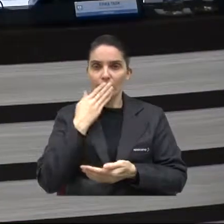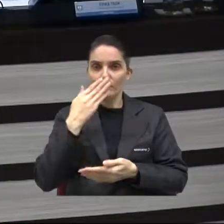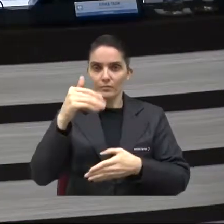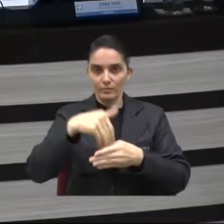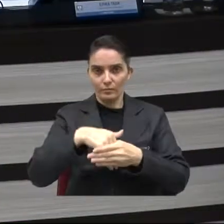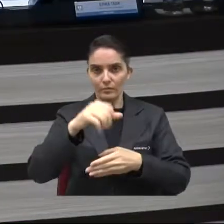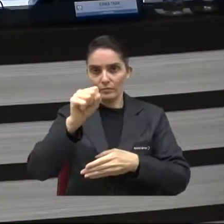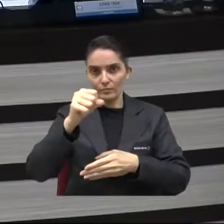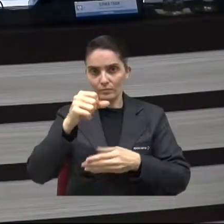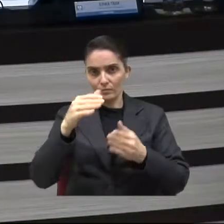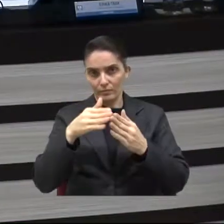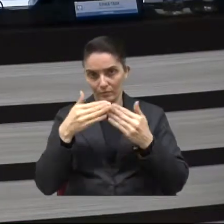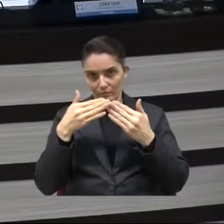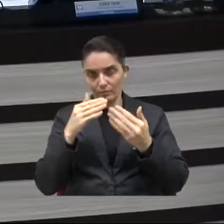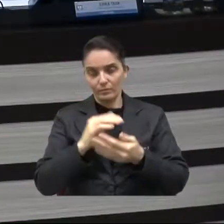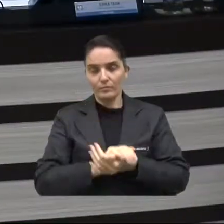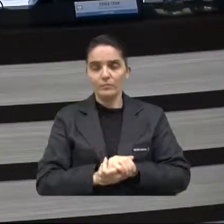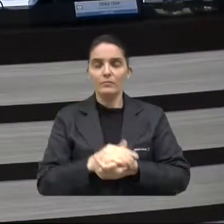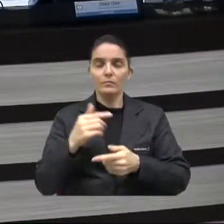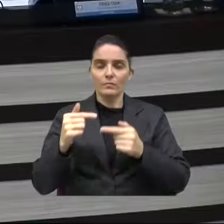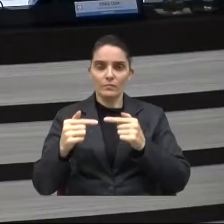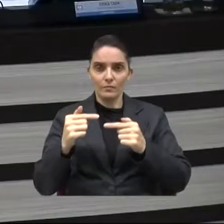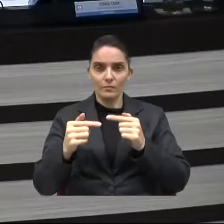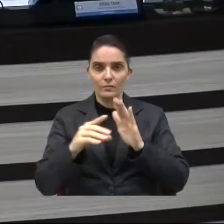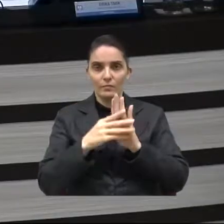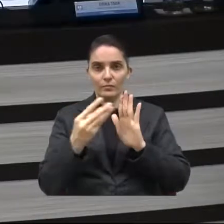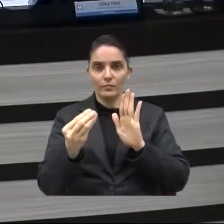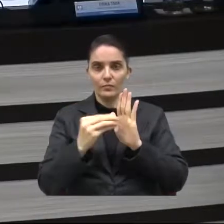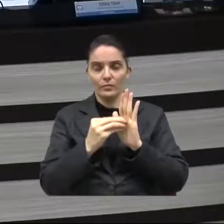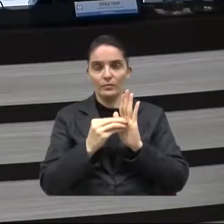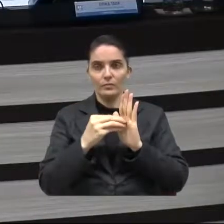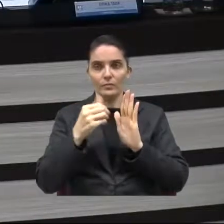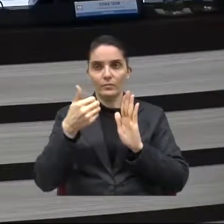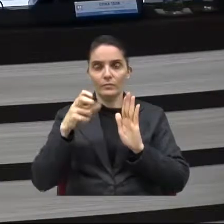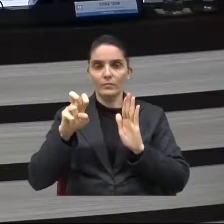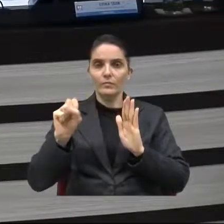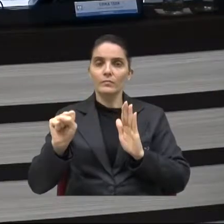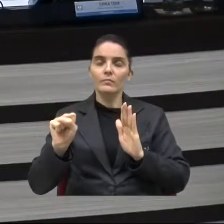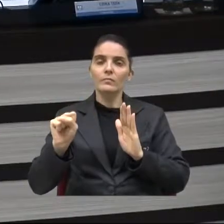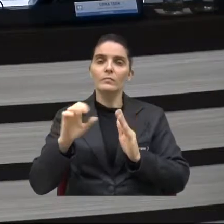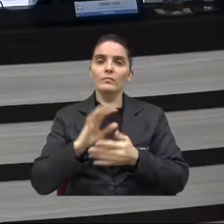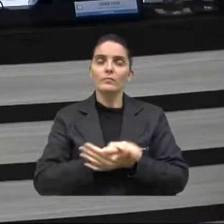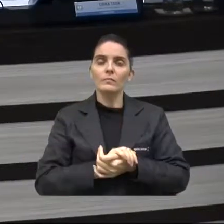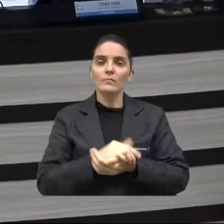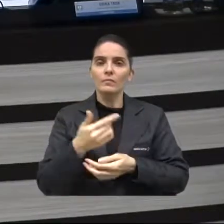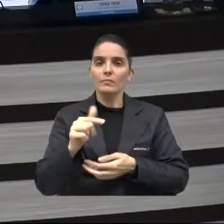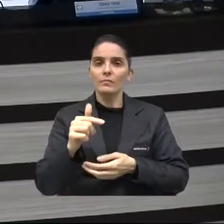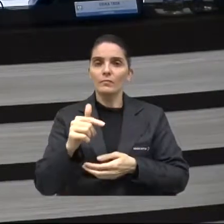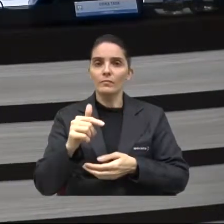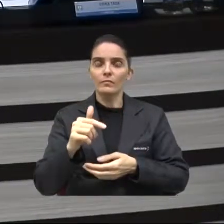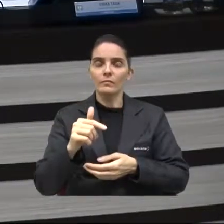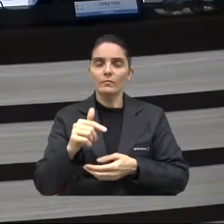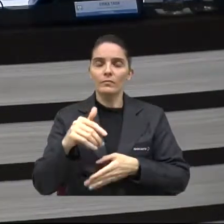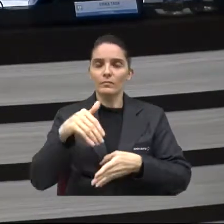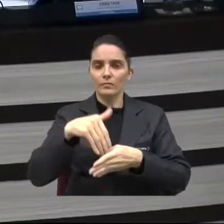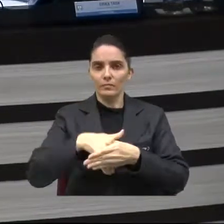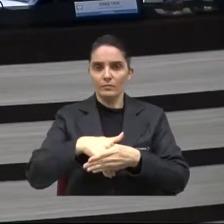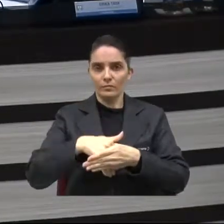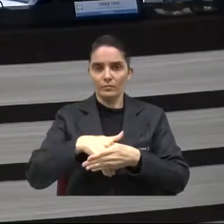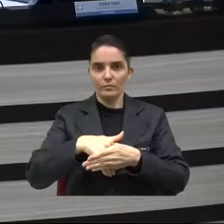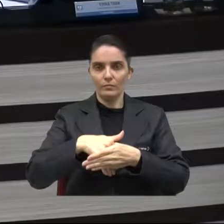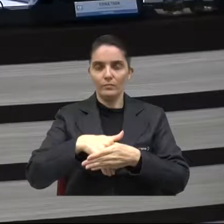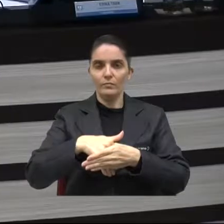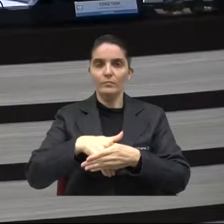favorável para essa emenda. Continua em discussão a emenda 158. Não havendo vereador, ela vai